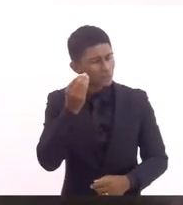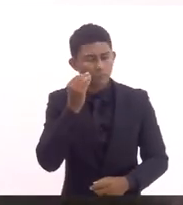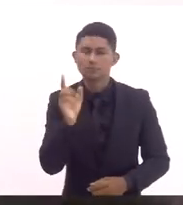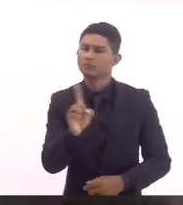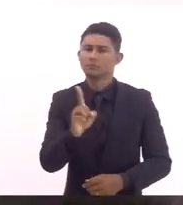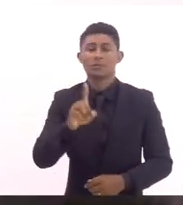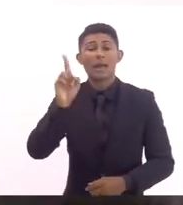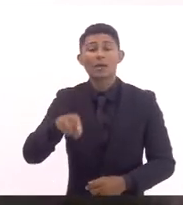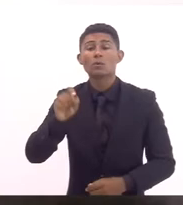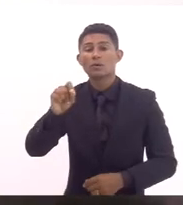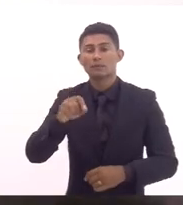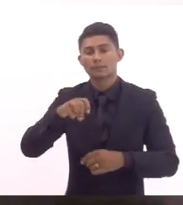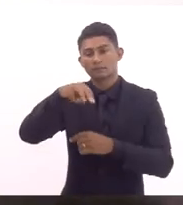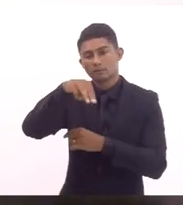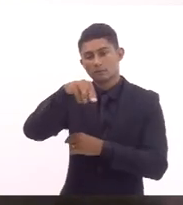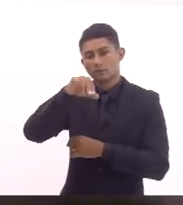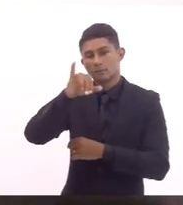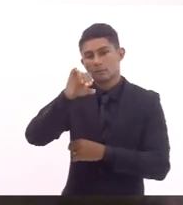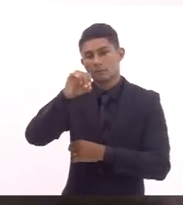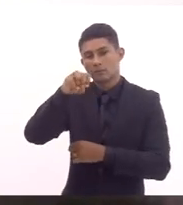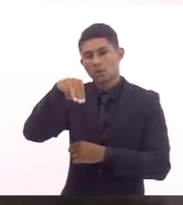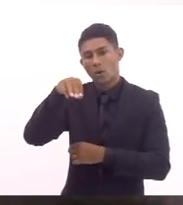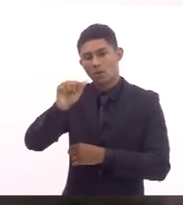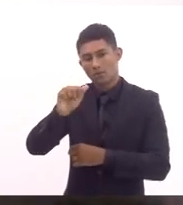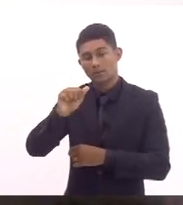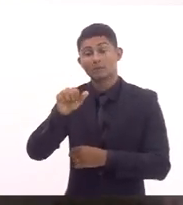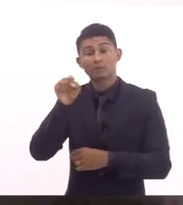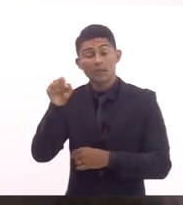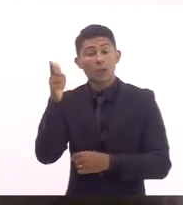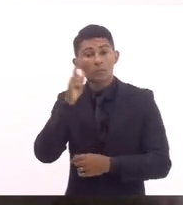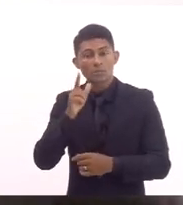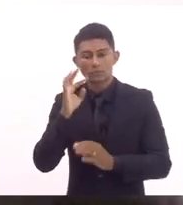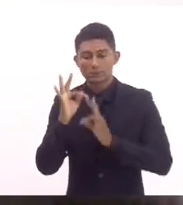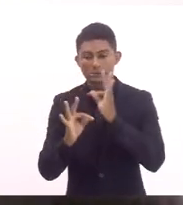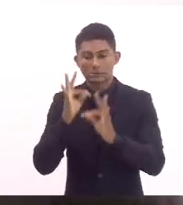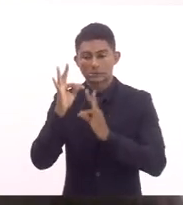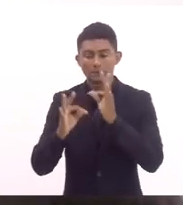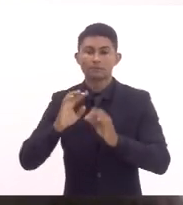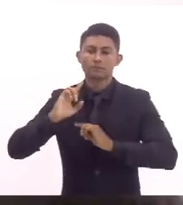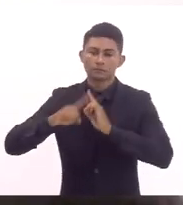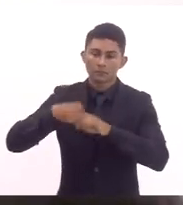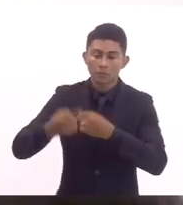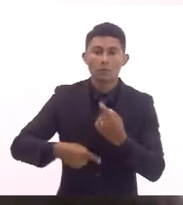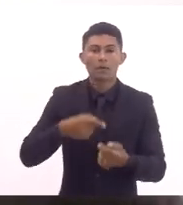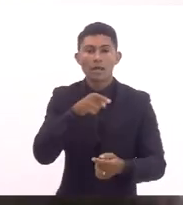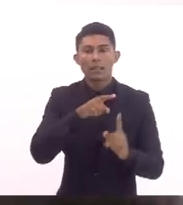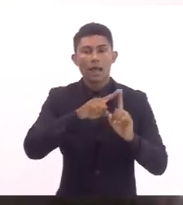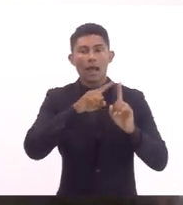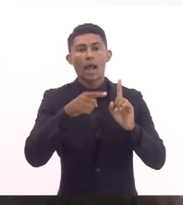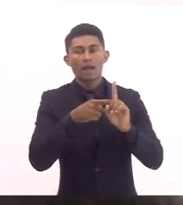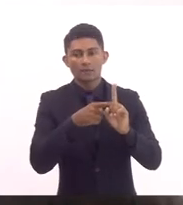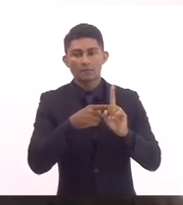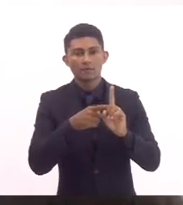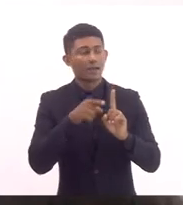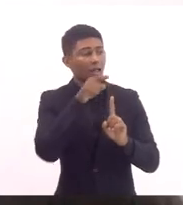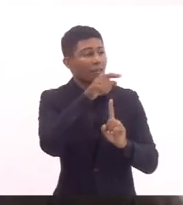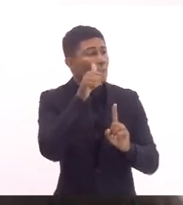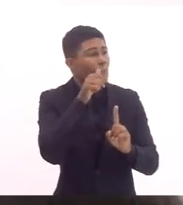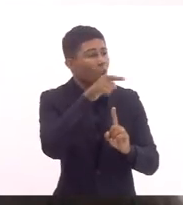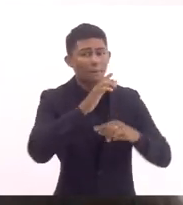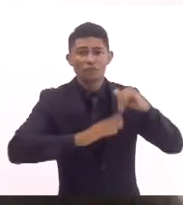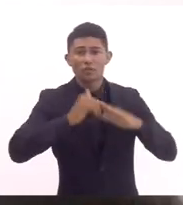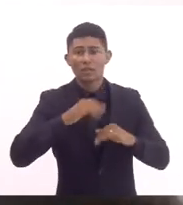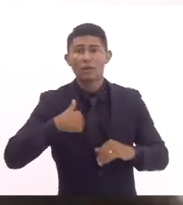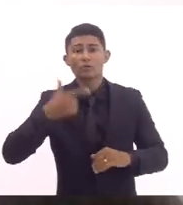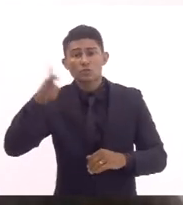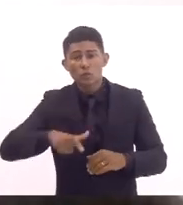era um mioma sangrando e ela conseguiu cuidar e quando ela engravida ela falou que foi referenciada para aquele posto daquele posto é aquela ginecologista eu